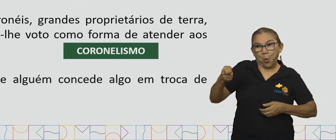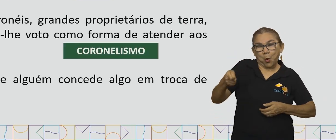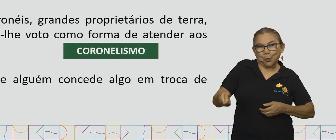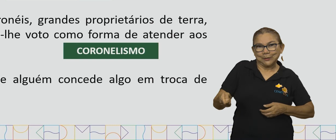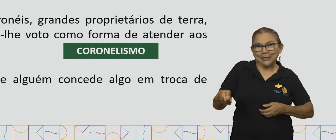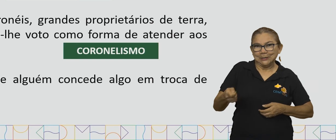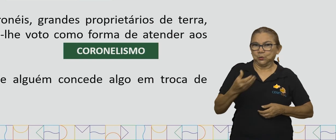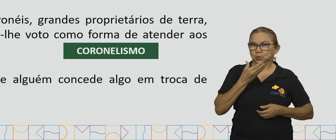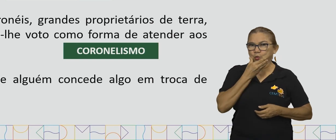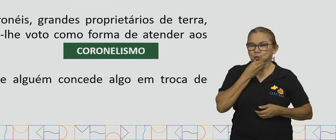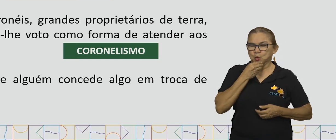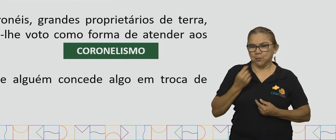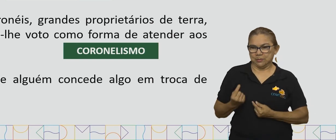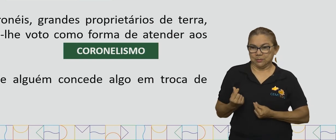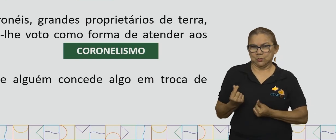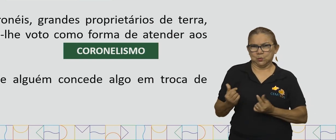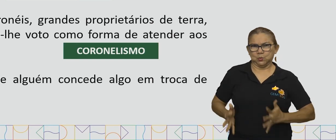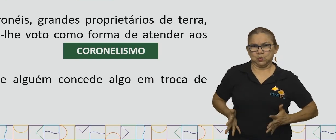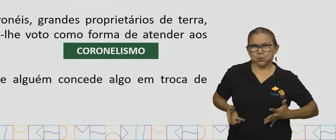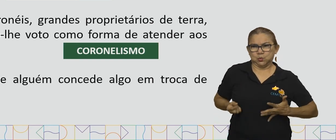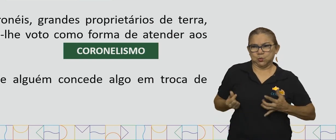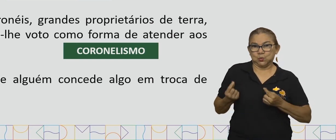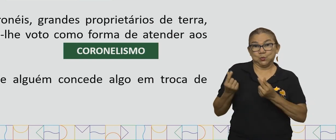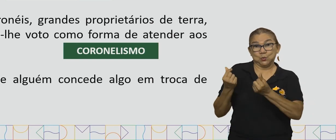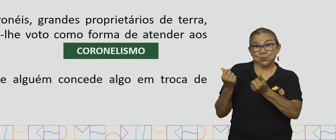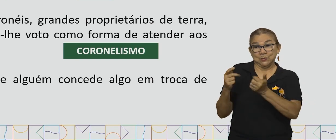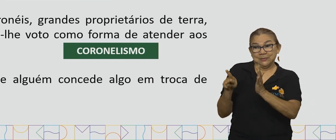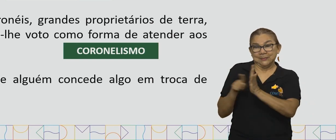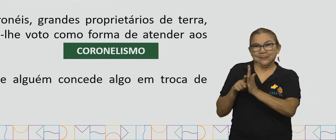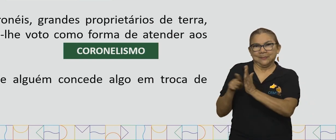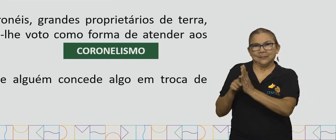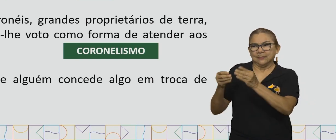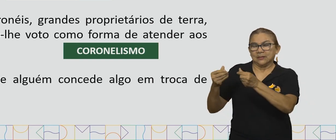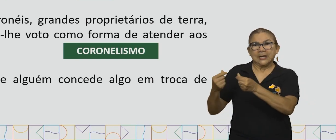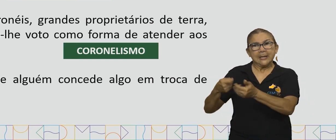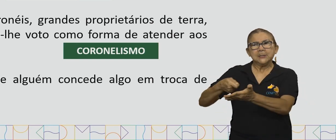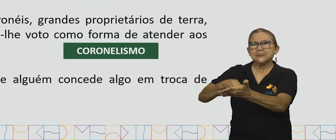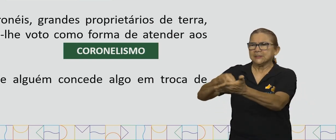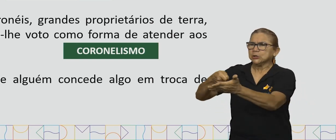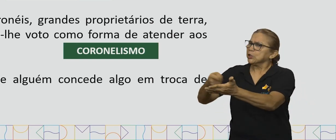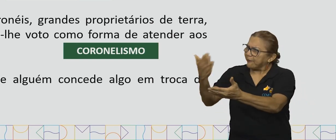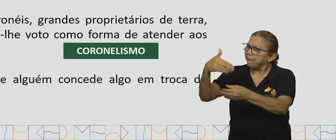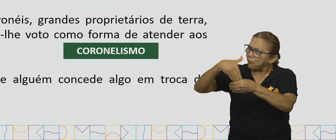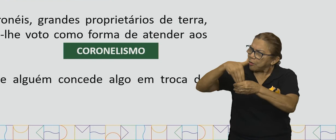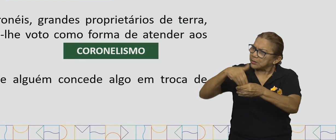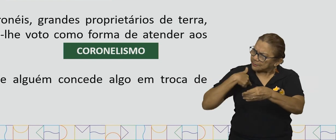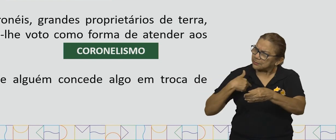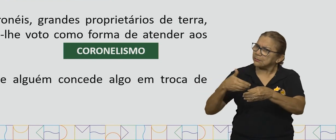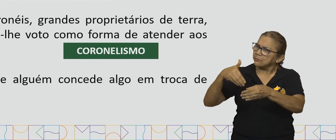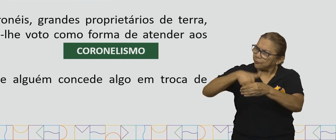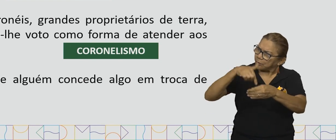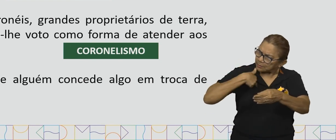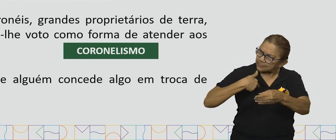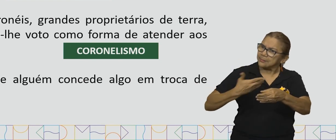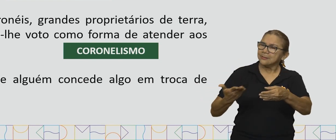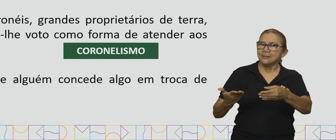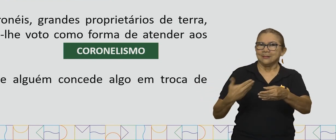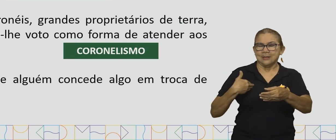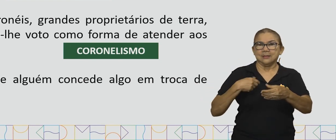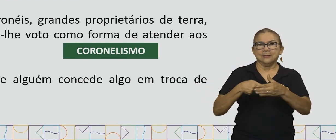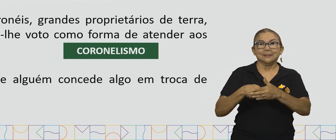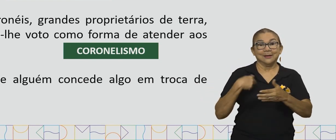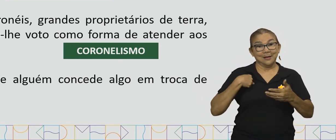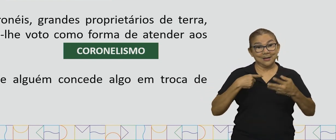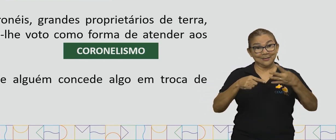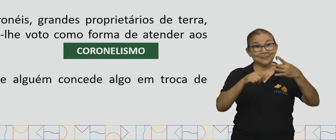coronelismo. Muito bem, os coronéis, que eram grandes proprietários de terra, exigiam voto da população. E essa ficou